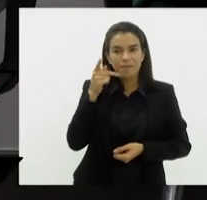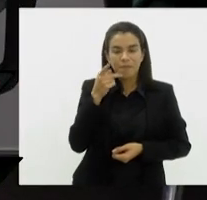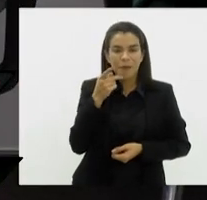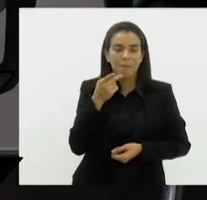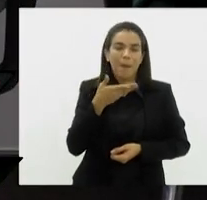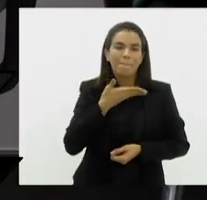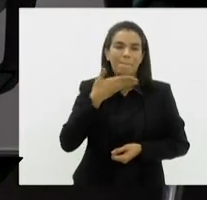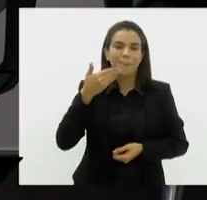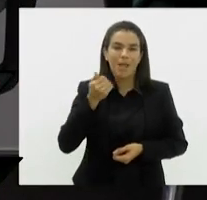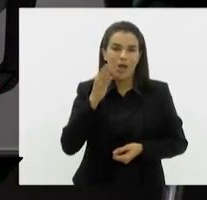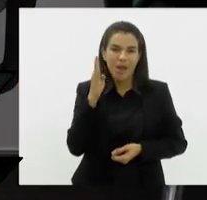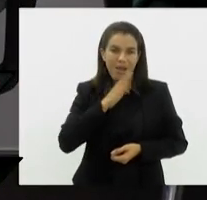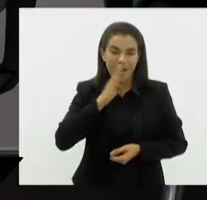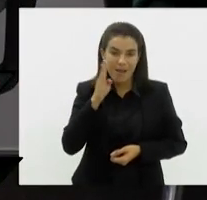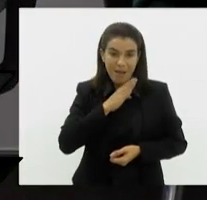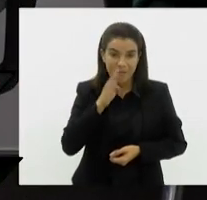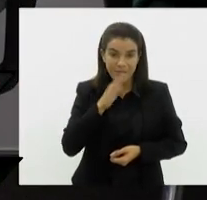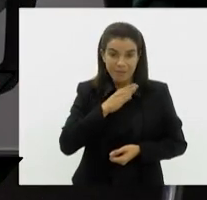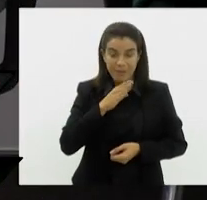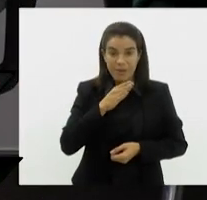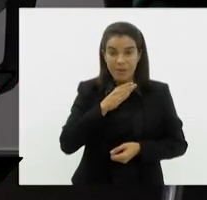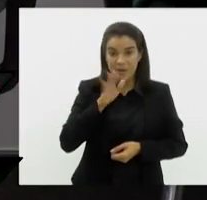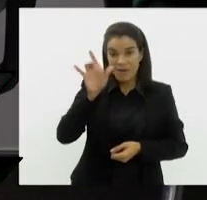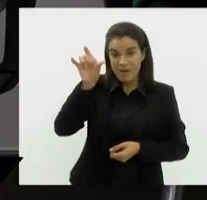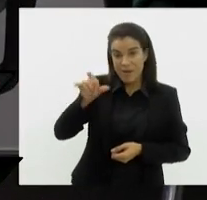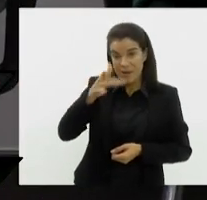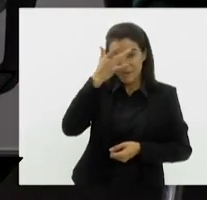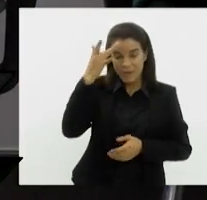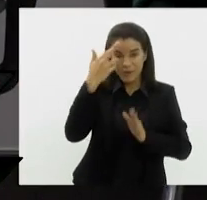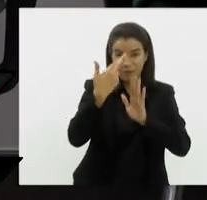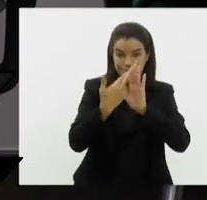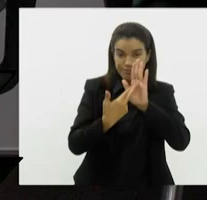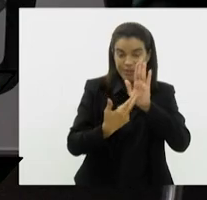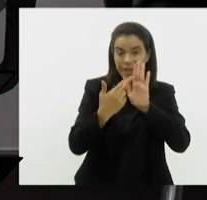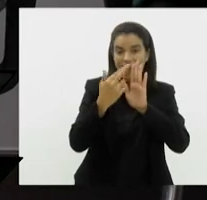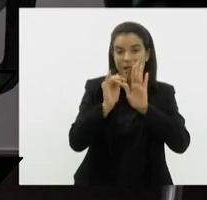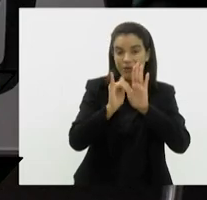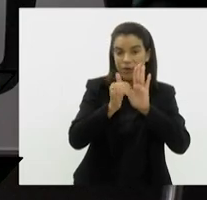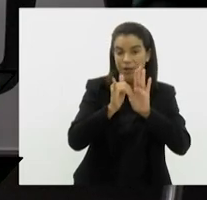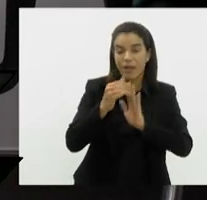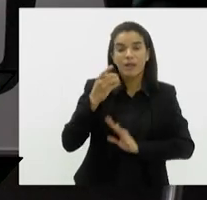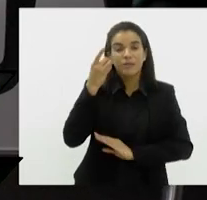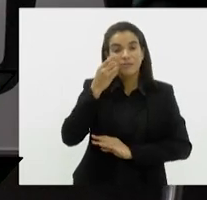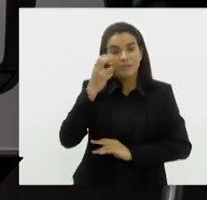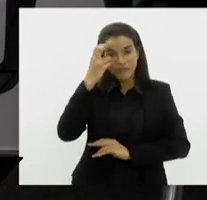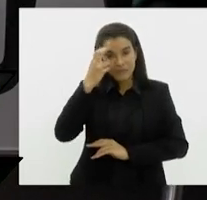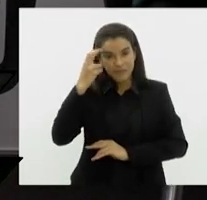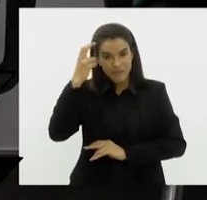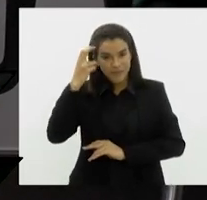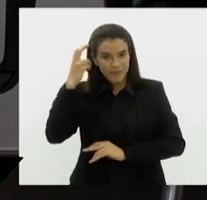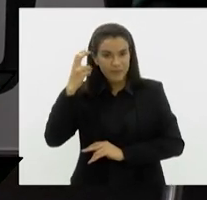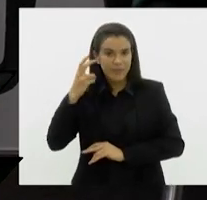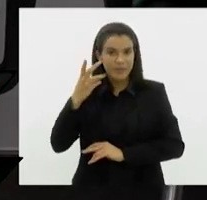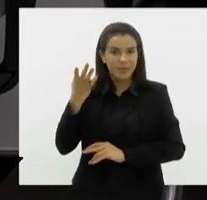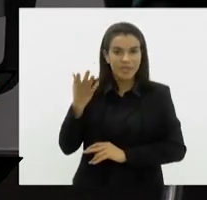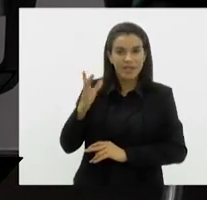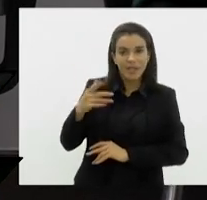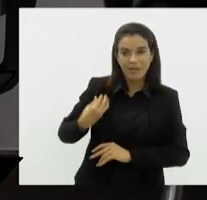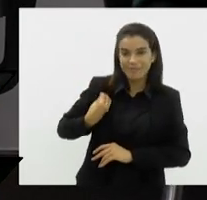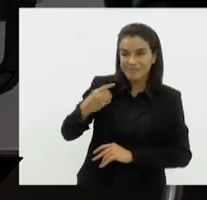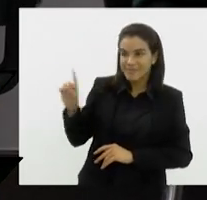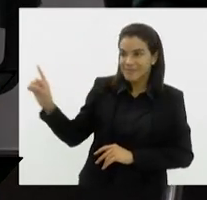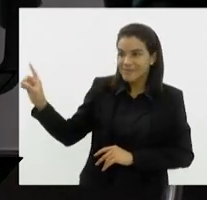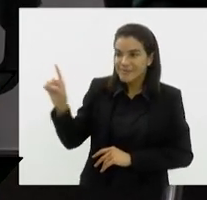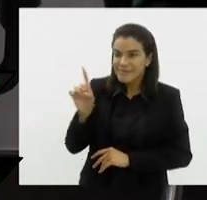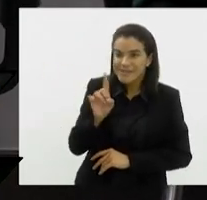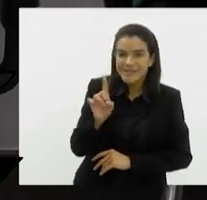velocidade, a relatora é a deputada Verônica, certo, que esteve aqui, se despediu